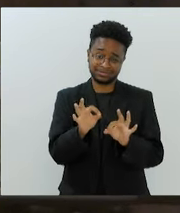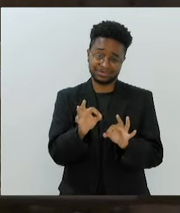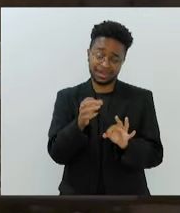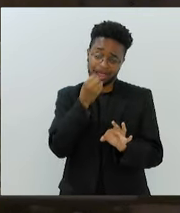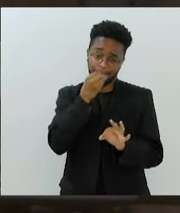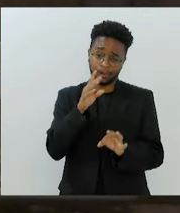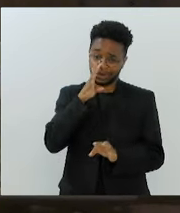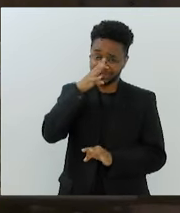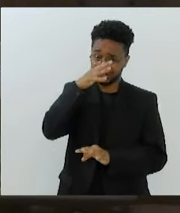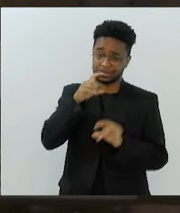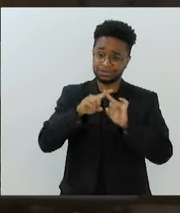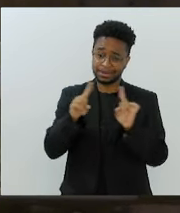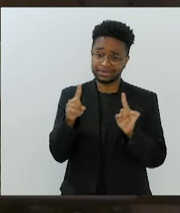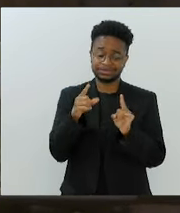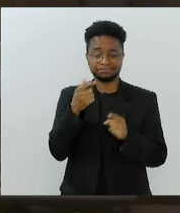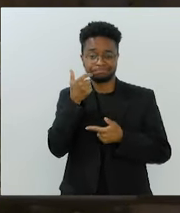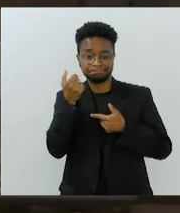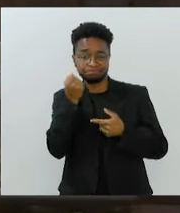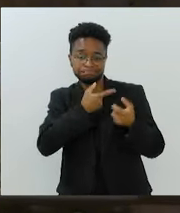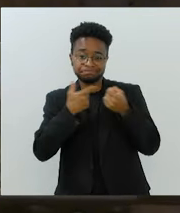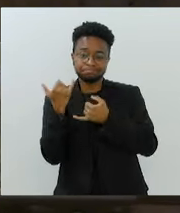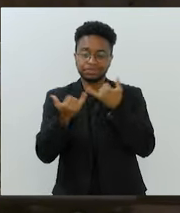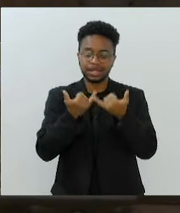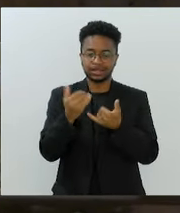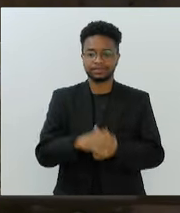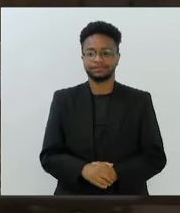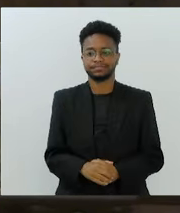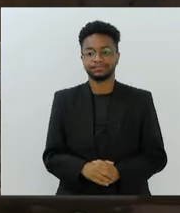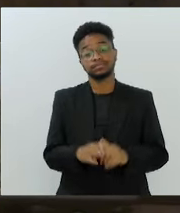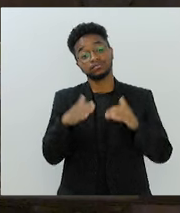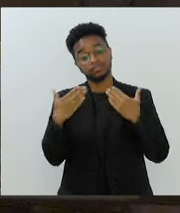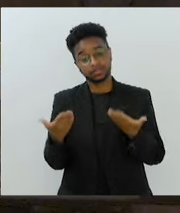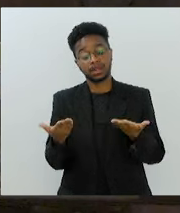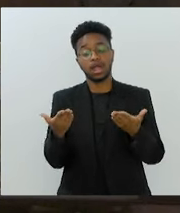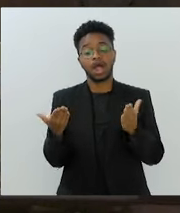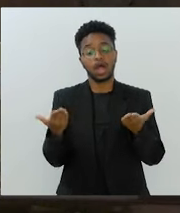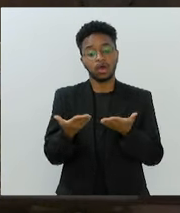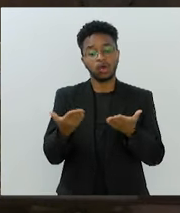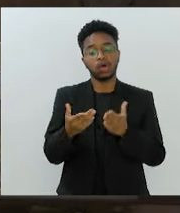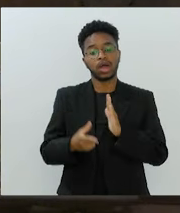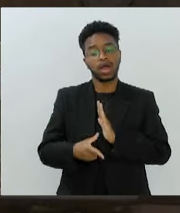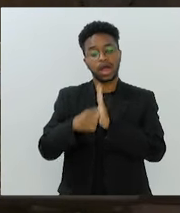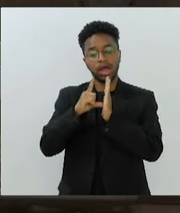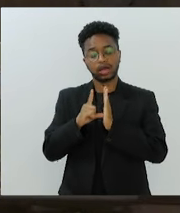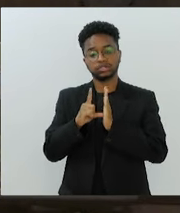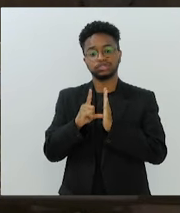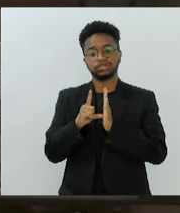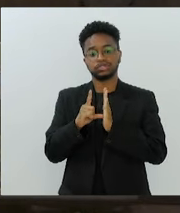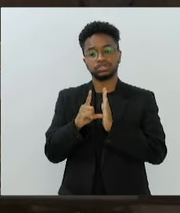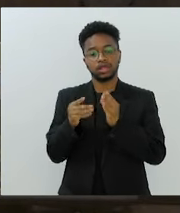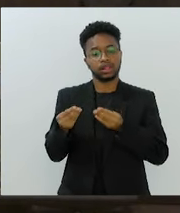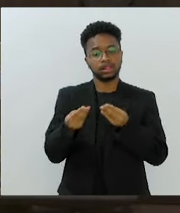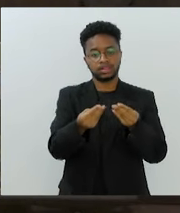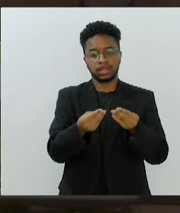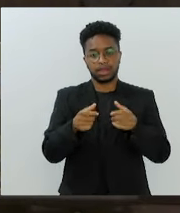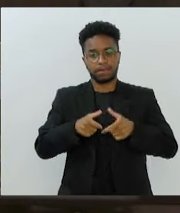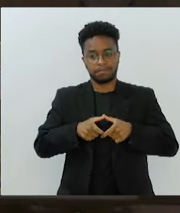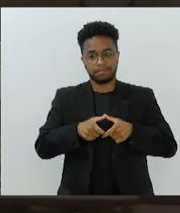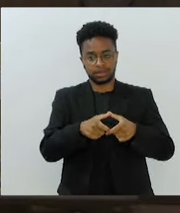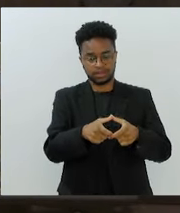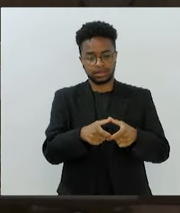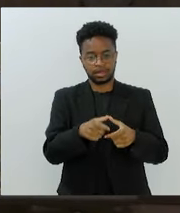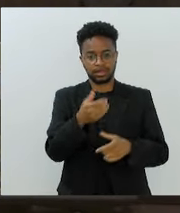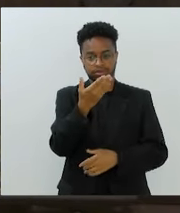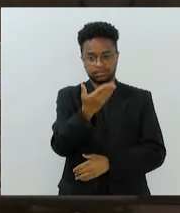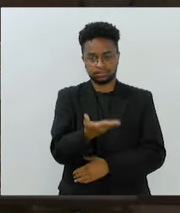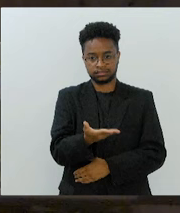né? Bem, então, agora antes de colocar a medalha no pescoço